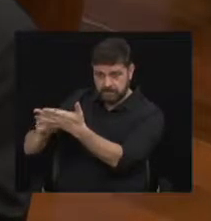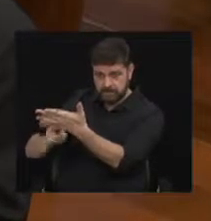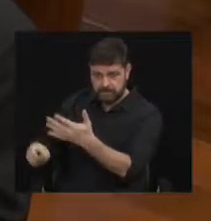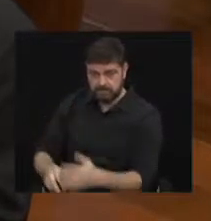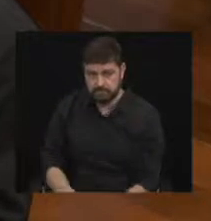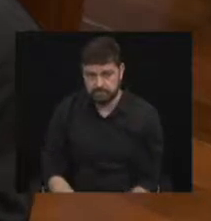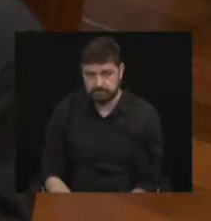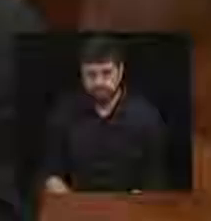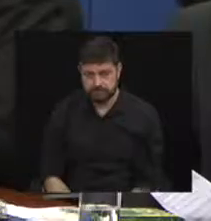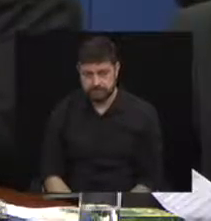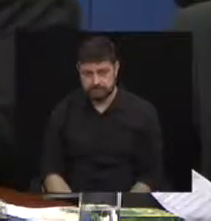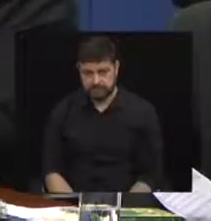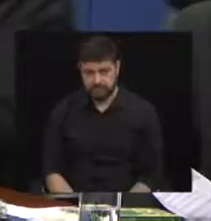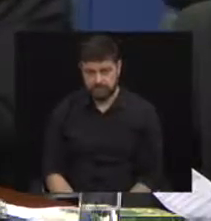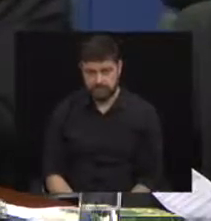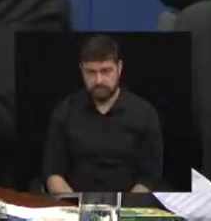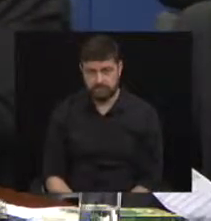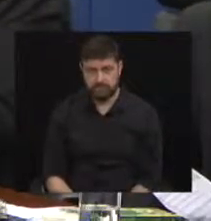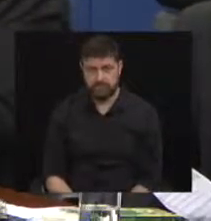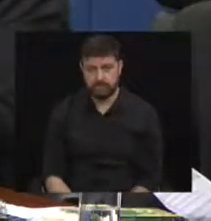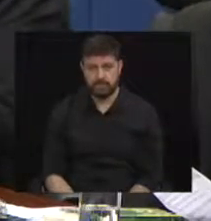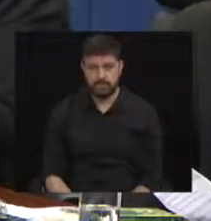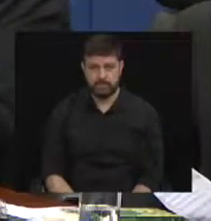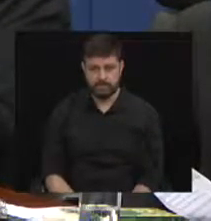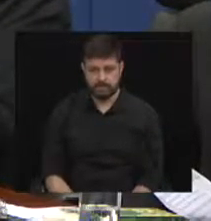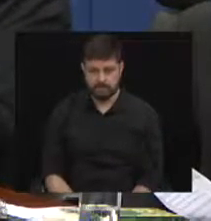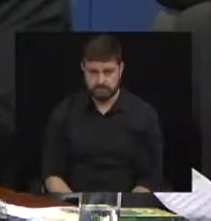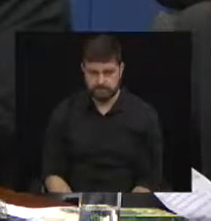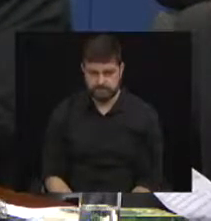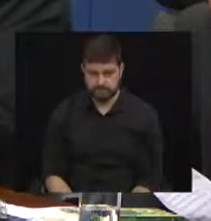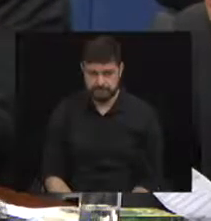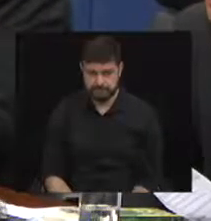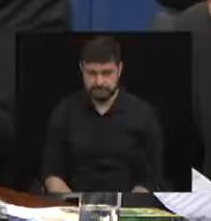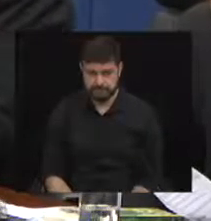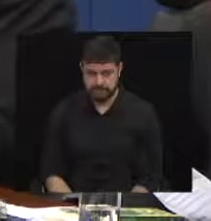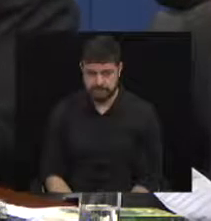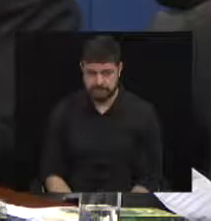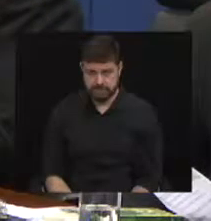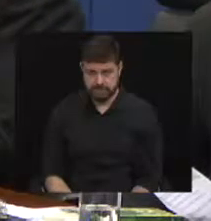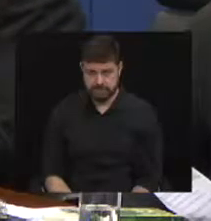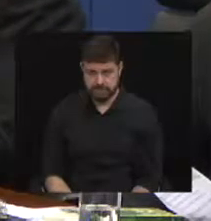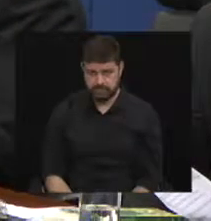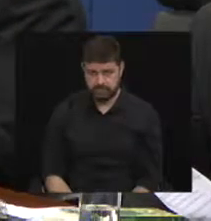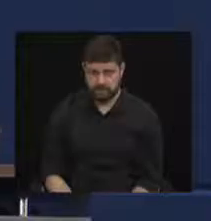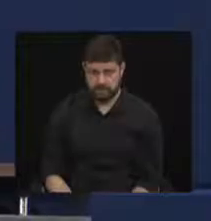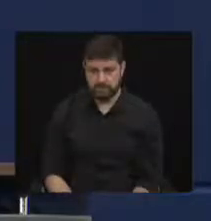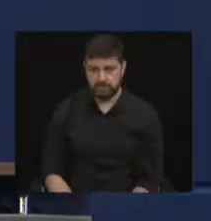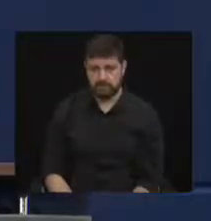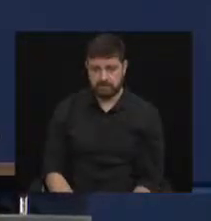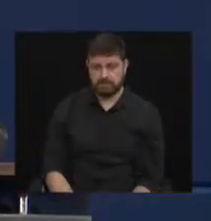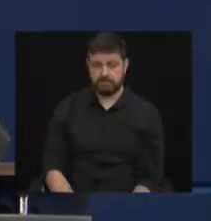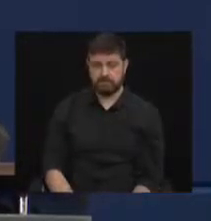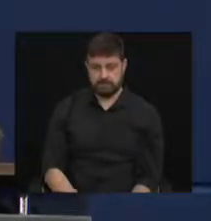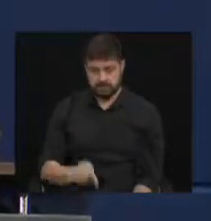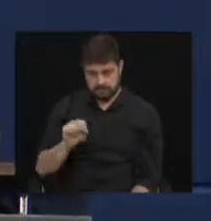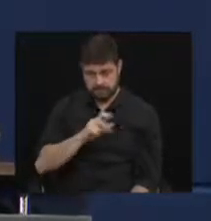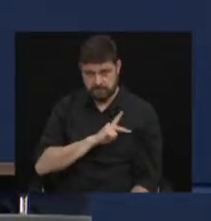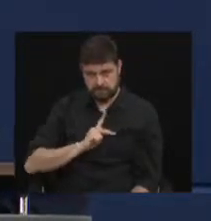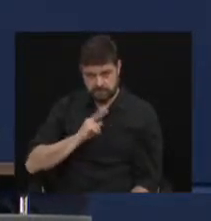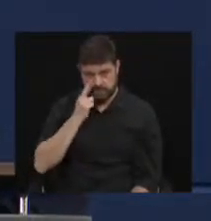anos relevantes serviço jurídico prestado na sociedade. Eu convoco o vereador professor Alberto, comissão de especial de honraria, para exarar o